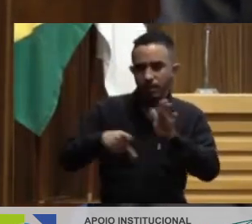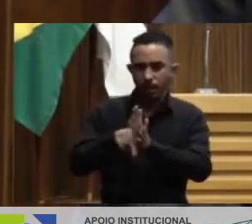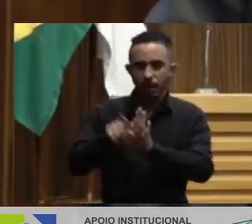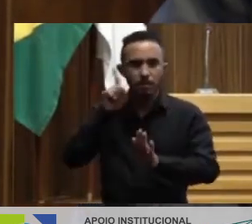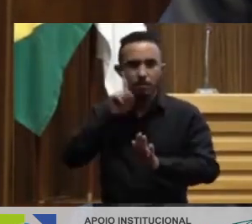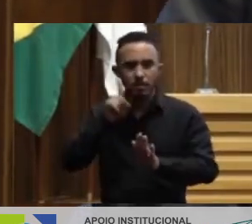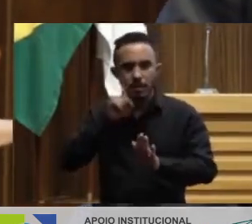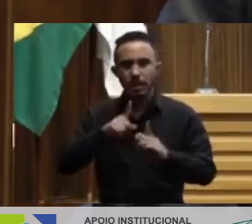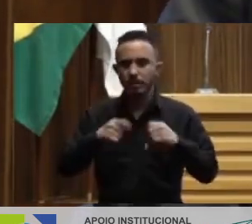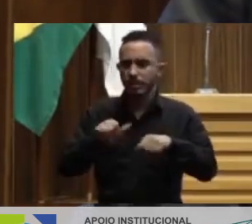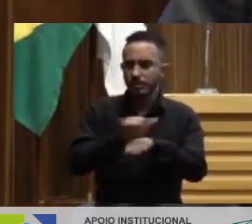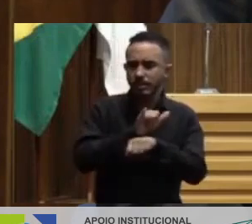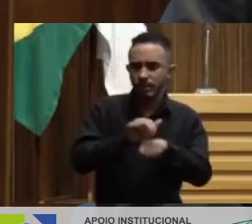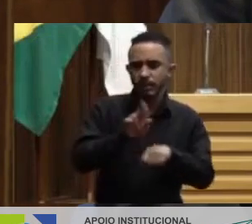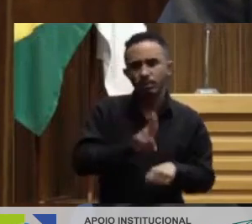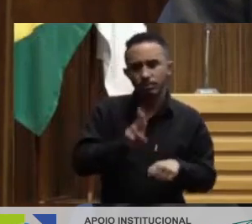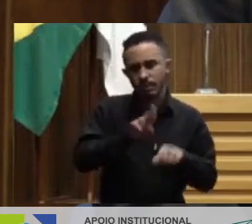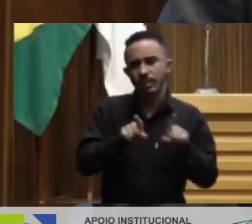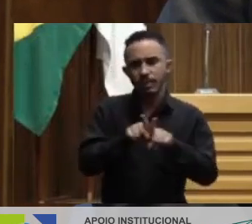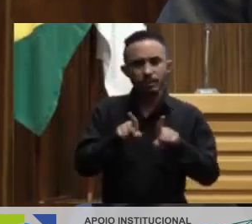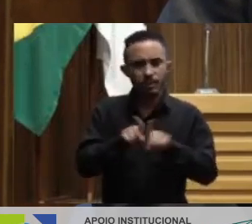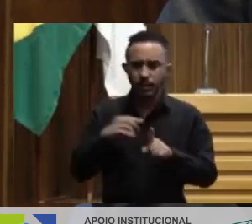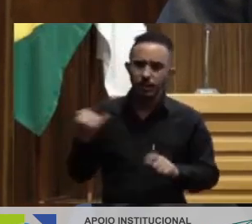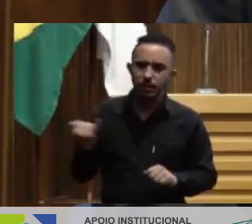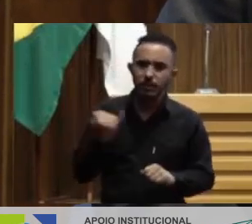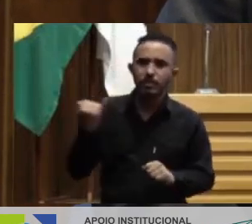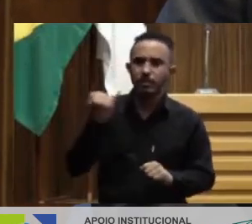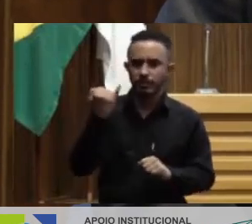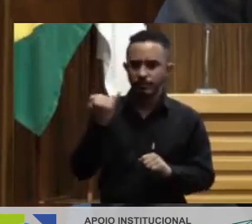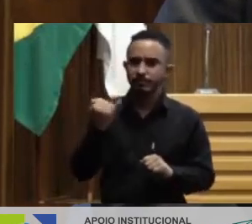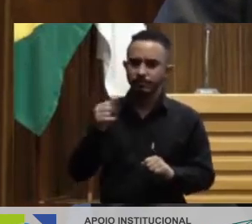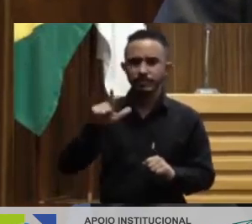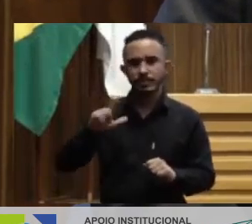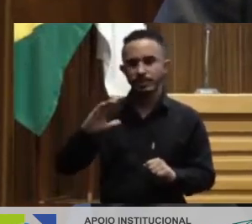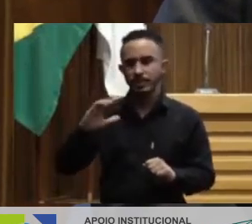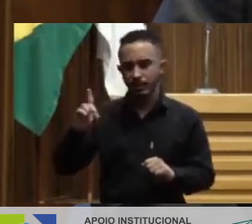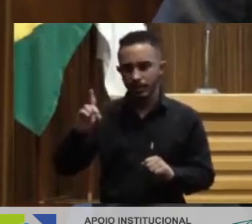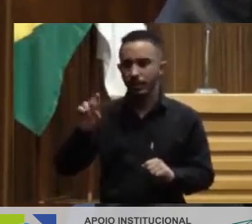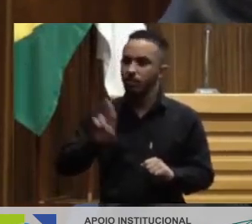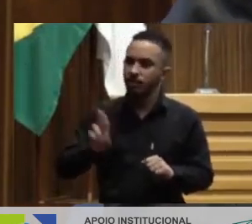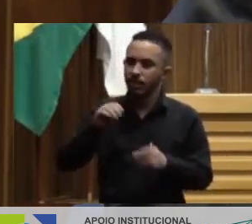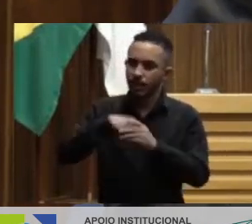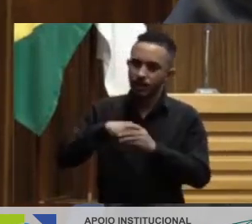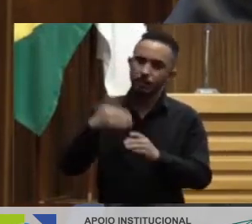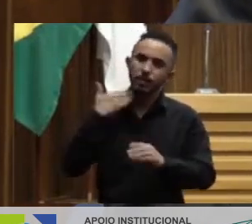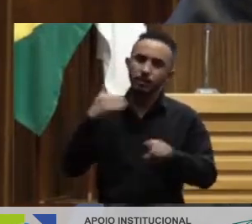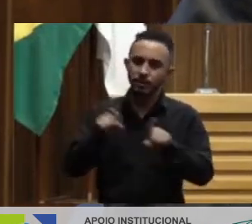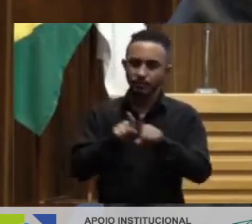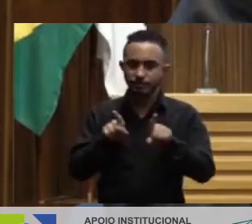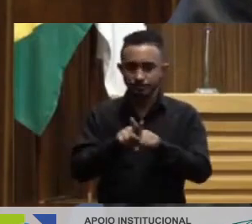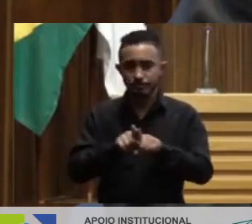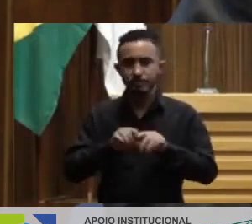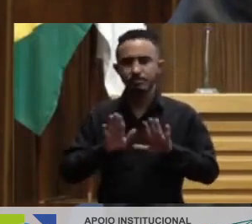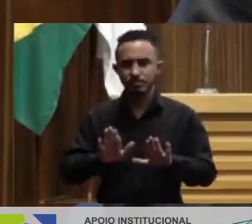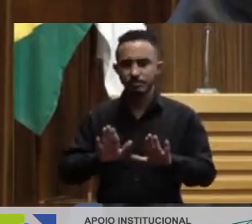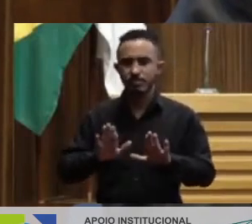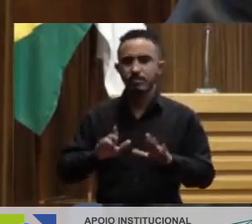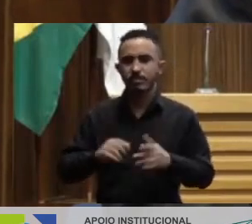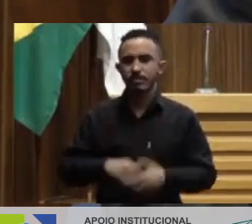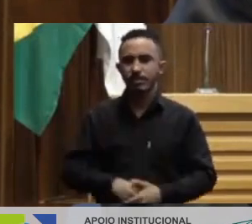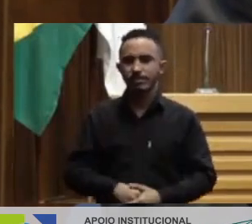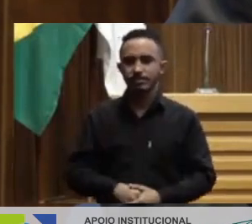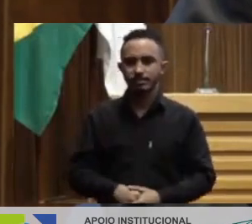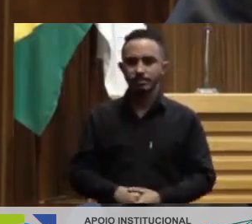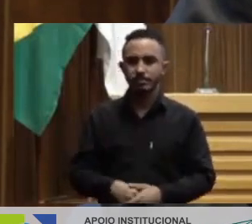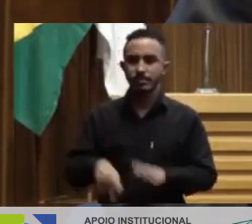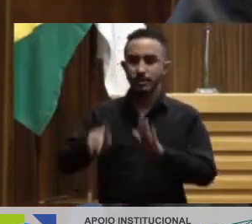precisamos desse instrumento. Ele é fundamental. Muito importante a LCD para o banco, muito importante. E também o nosso